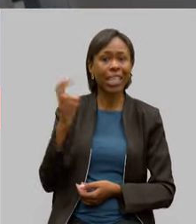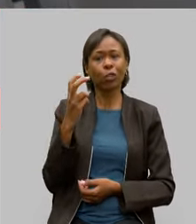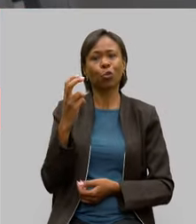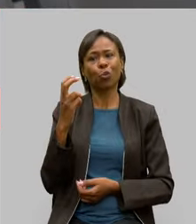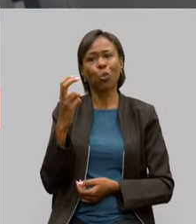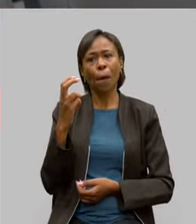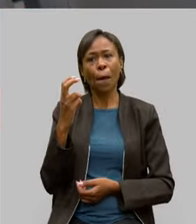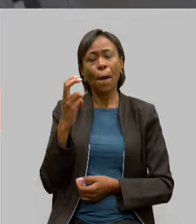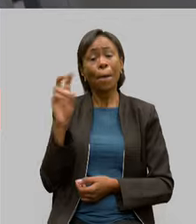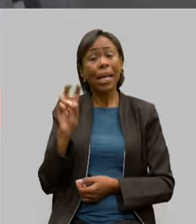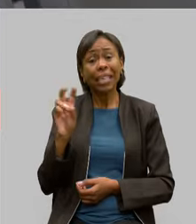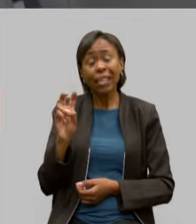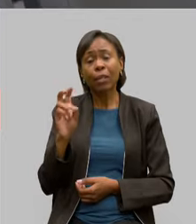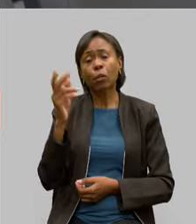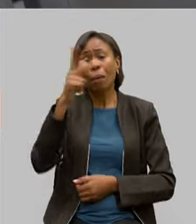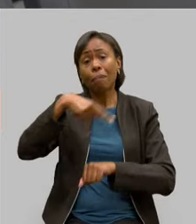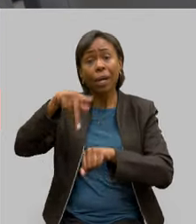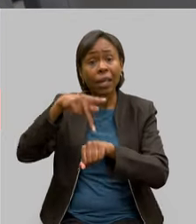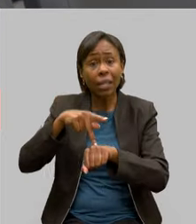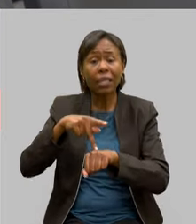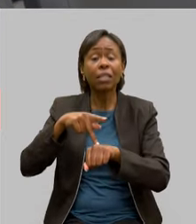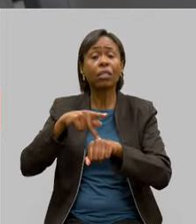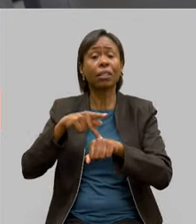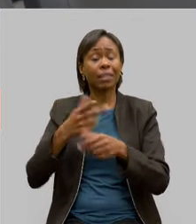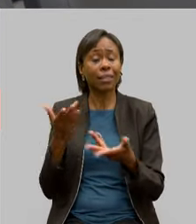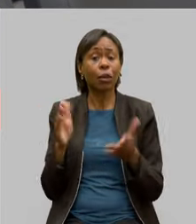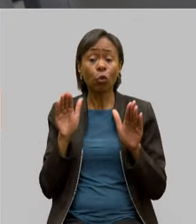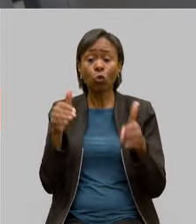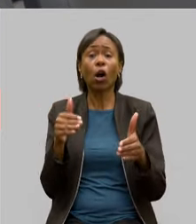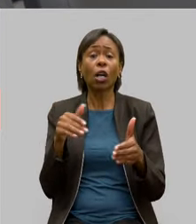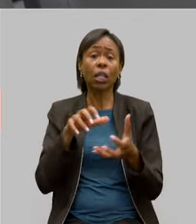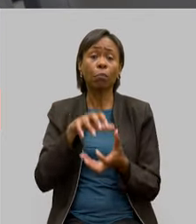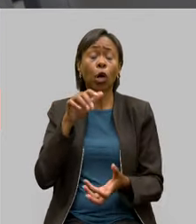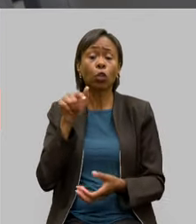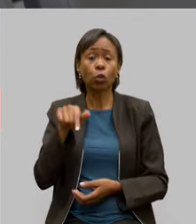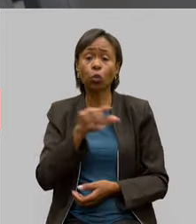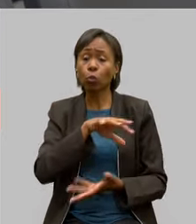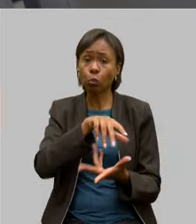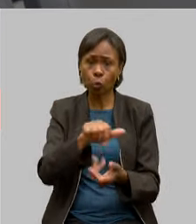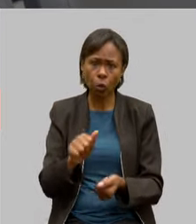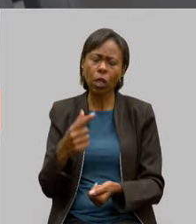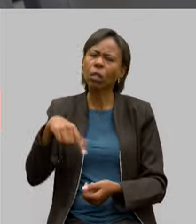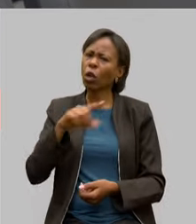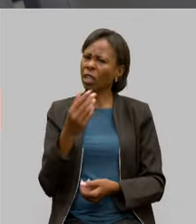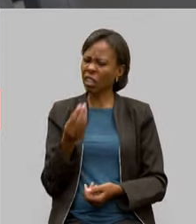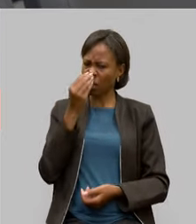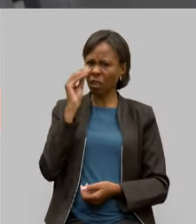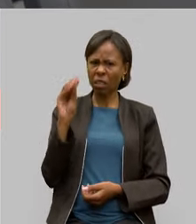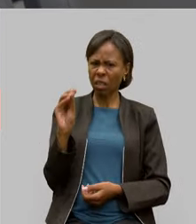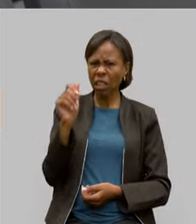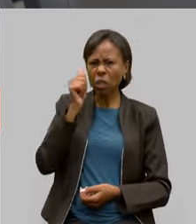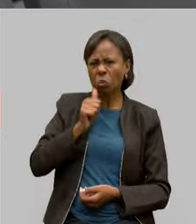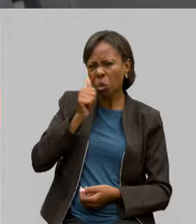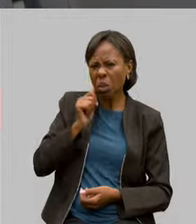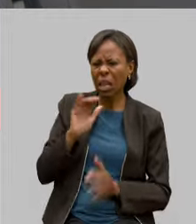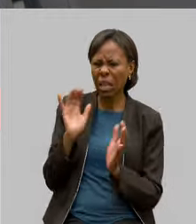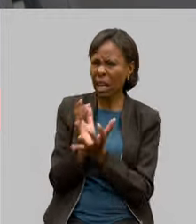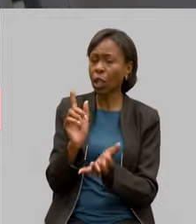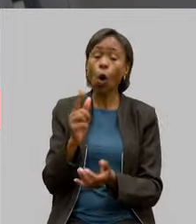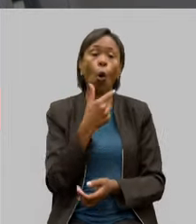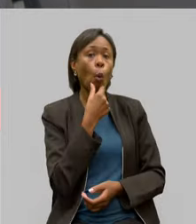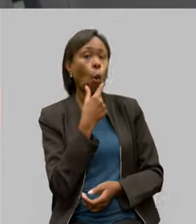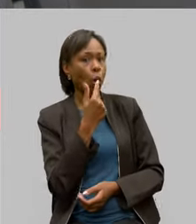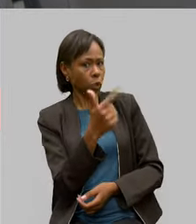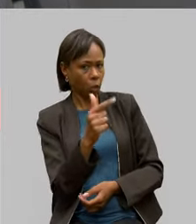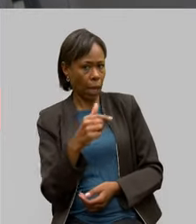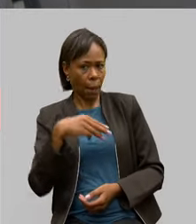até quando nós vamos tratar com indiferença o envelhecimento feminino específico porque o homem não tem menopausa ele tem andropausa mas só